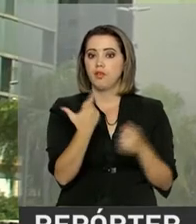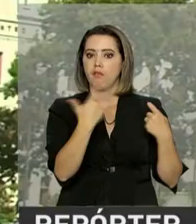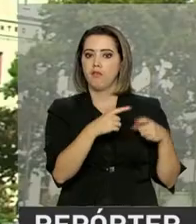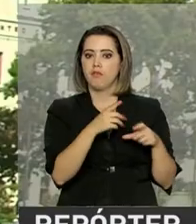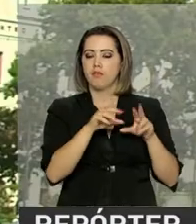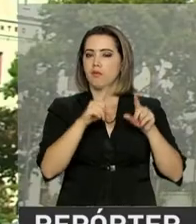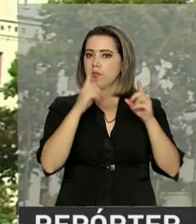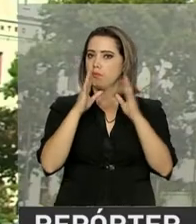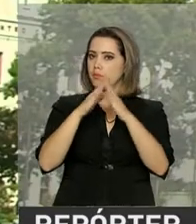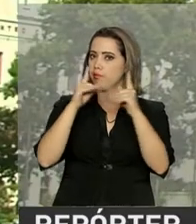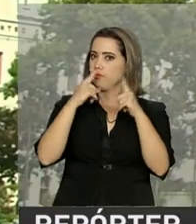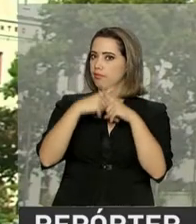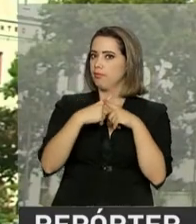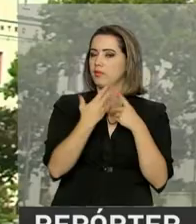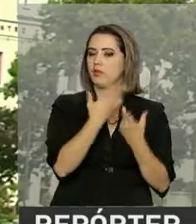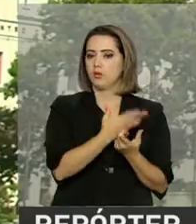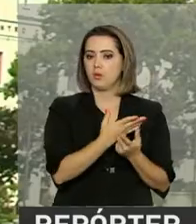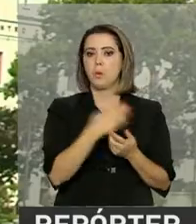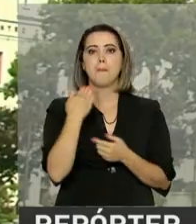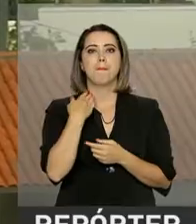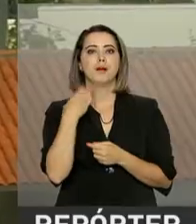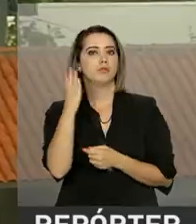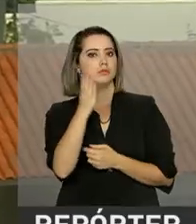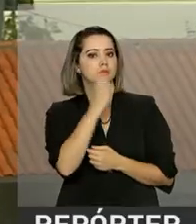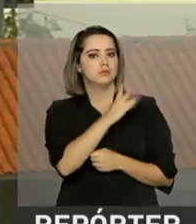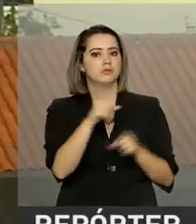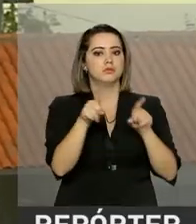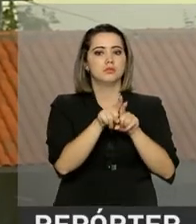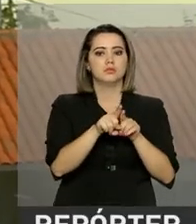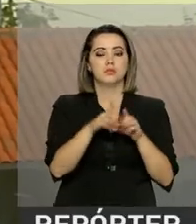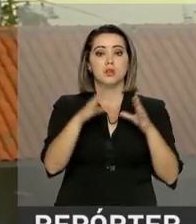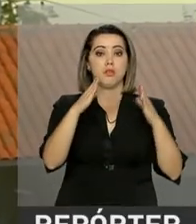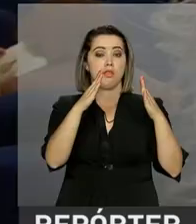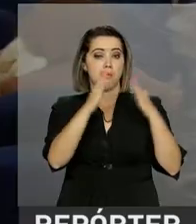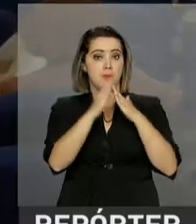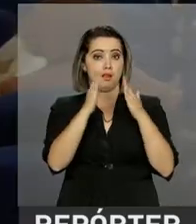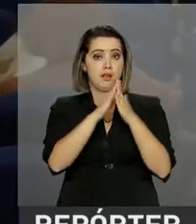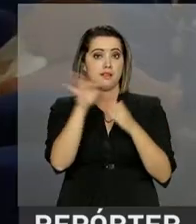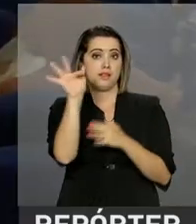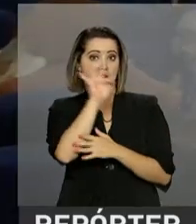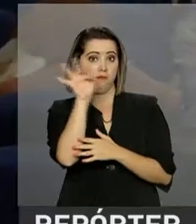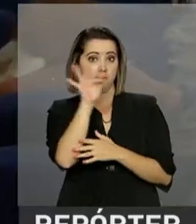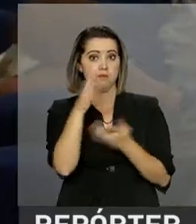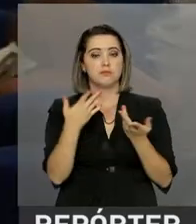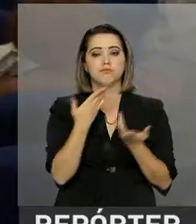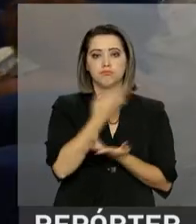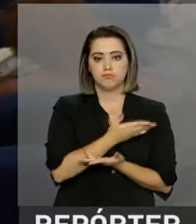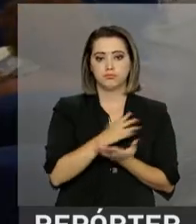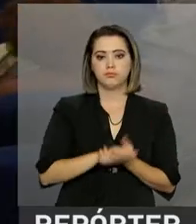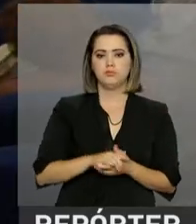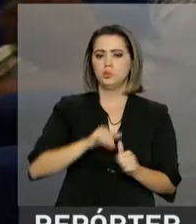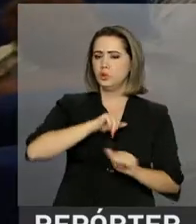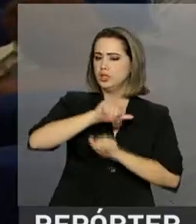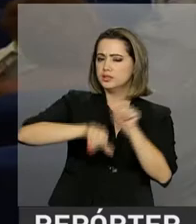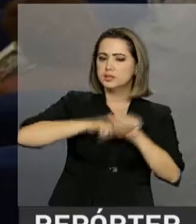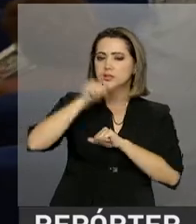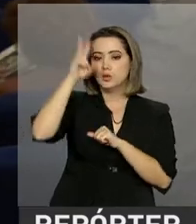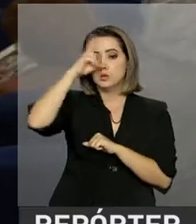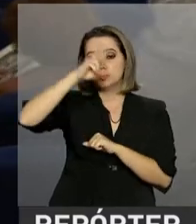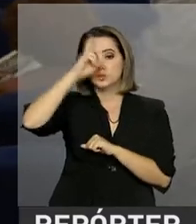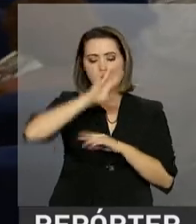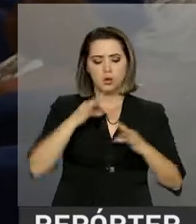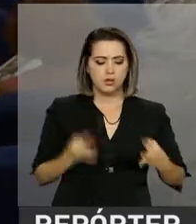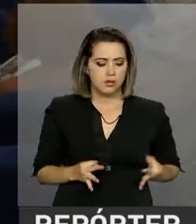centro cultural do banco do brasil e casa frança brasil 2011 onde conversa de história ciência